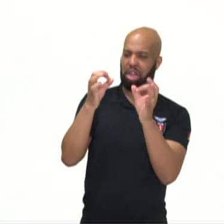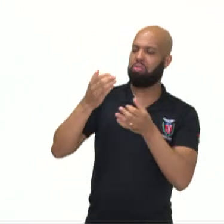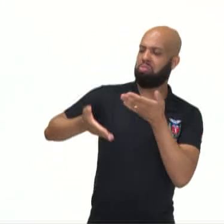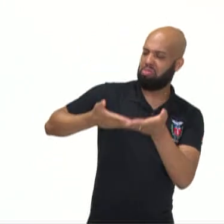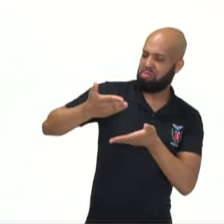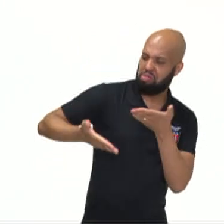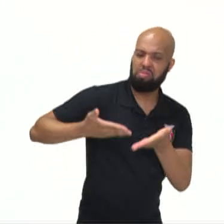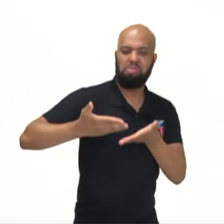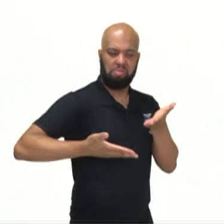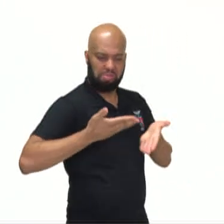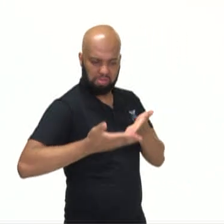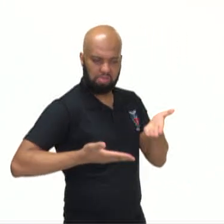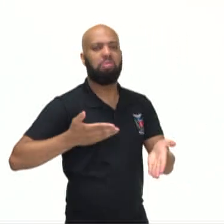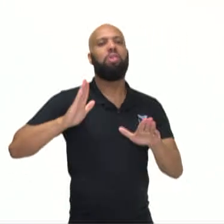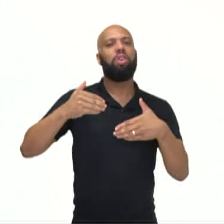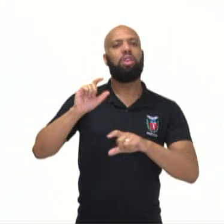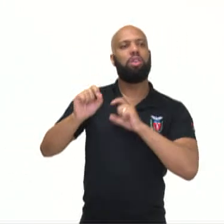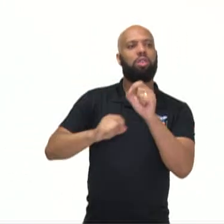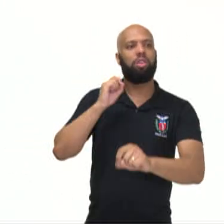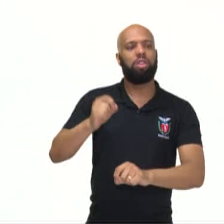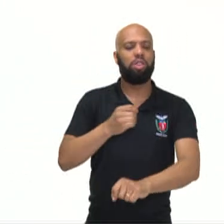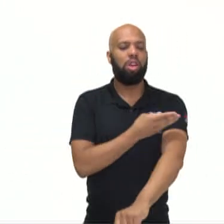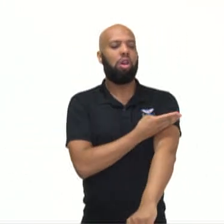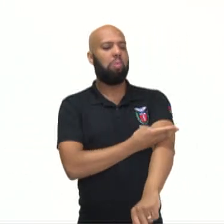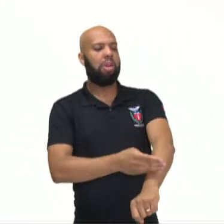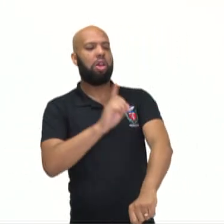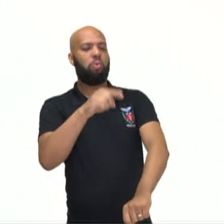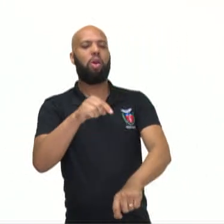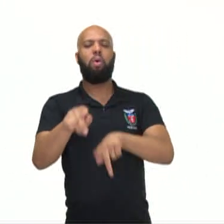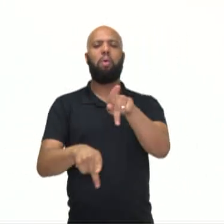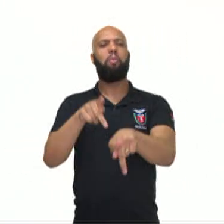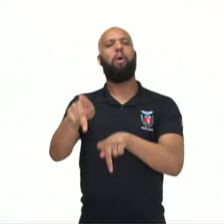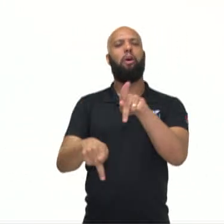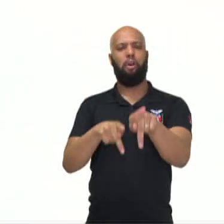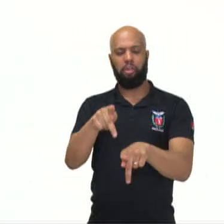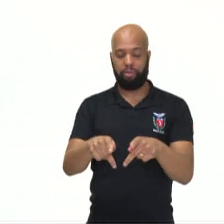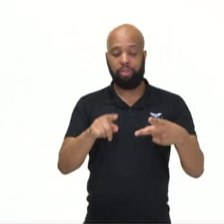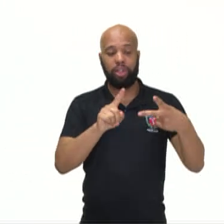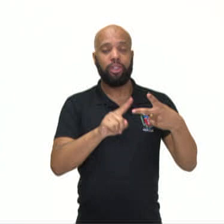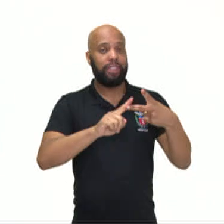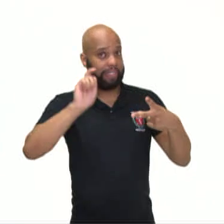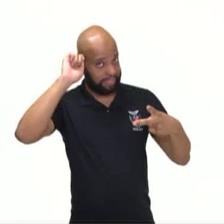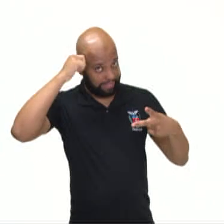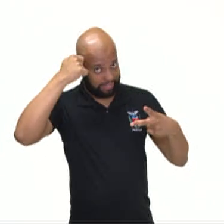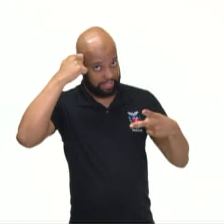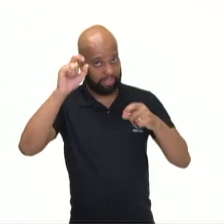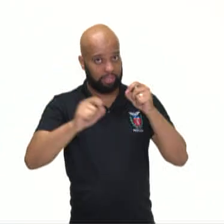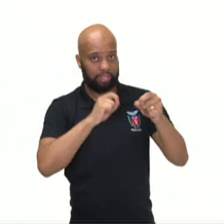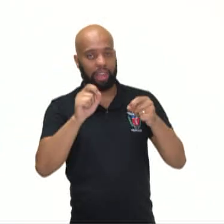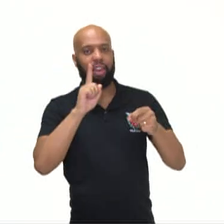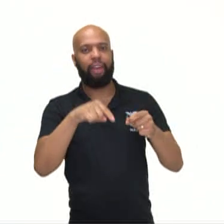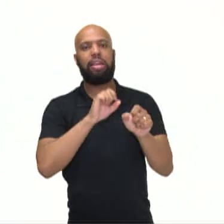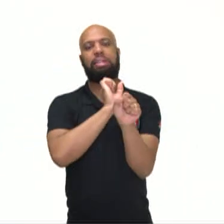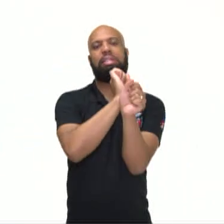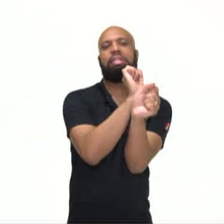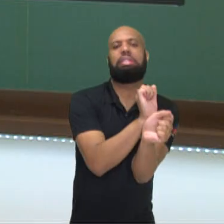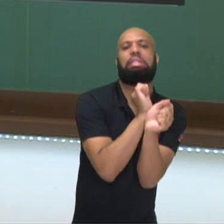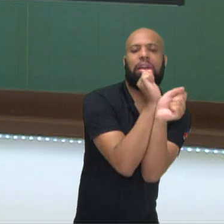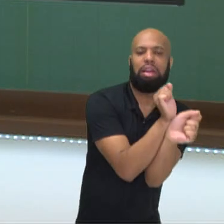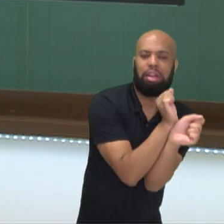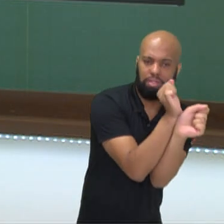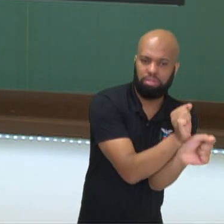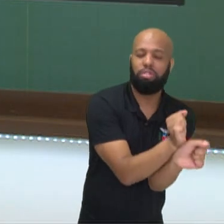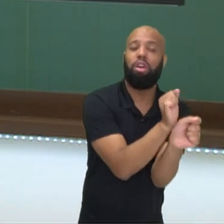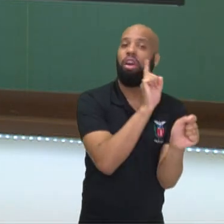autoridades. Os brancos eram a civilização. Já os negros, escravos, força